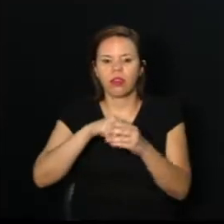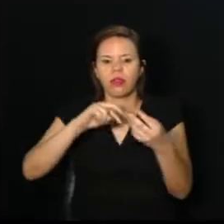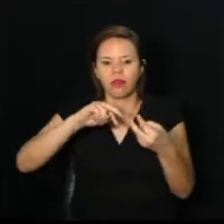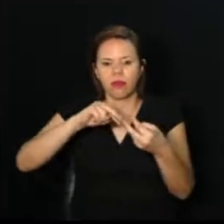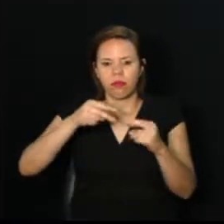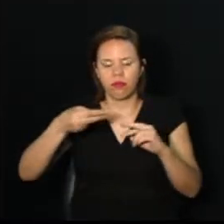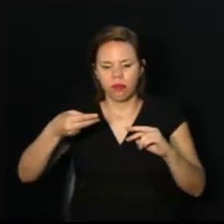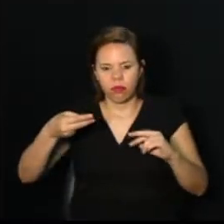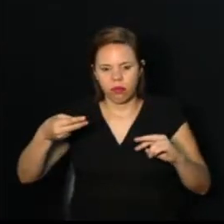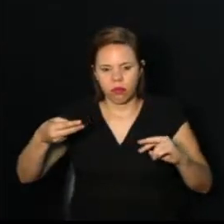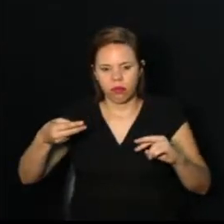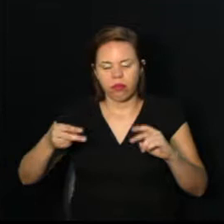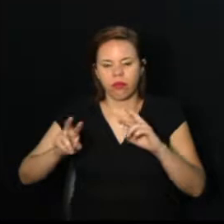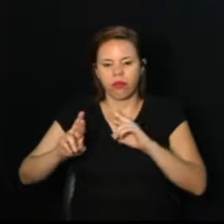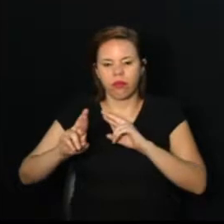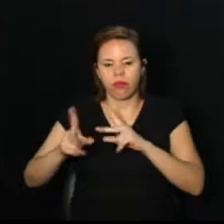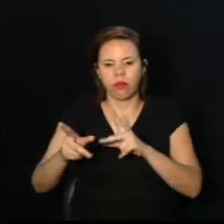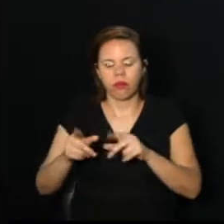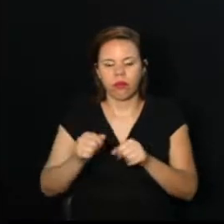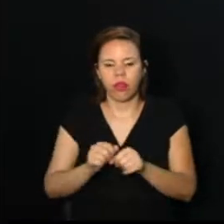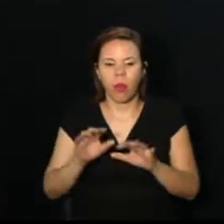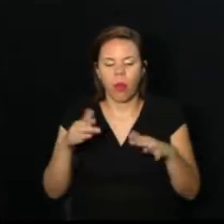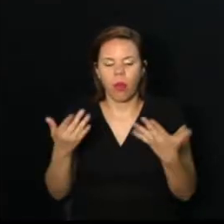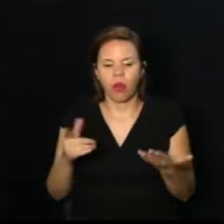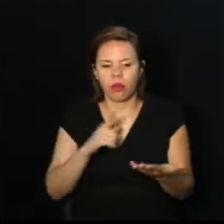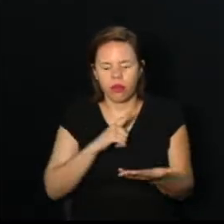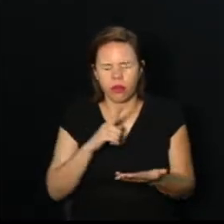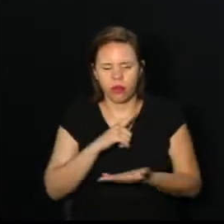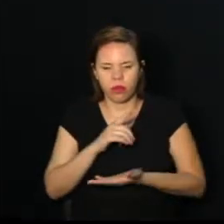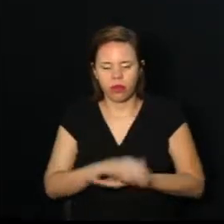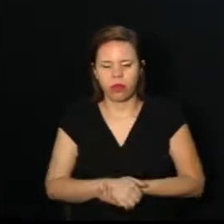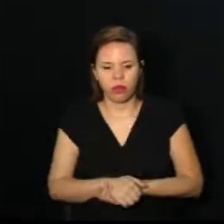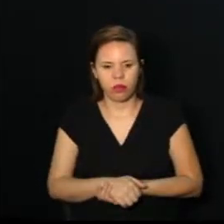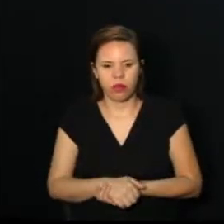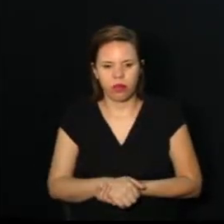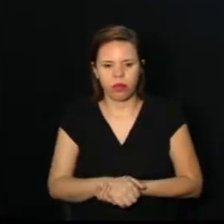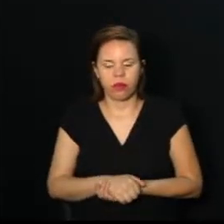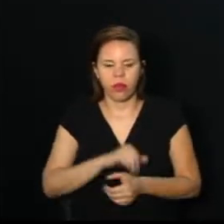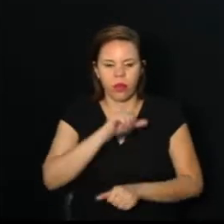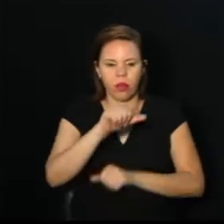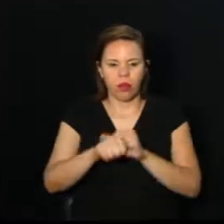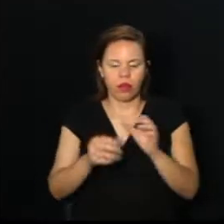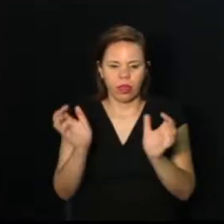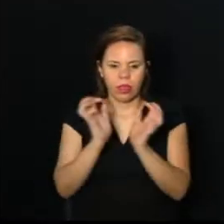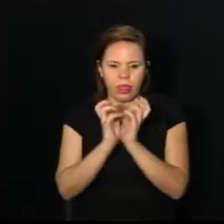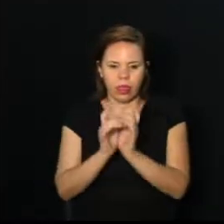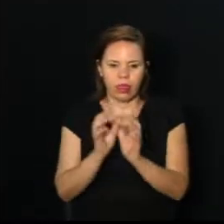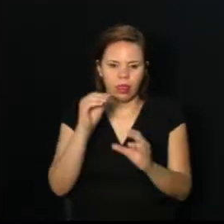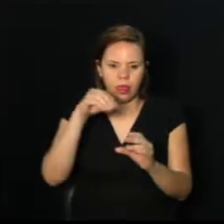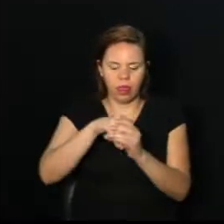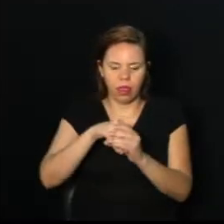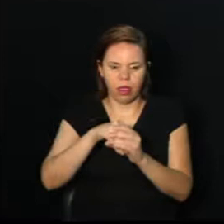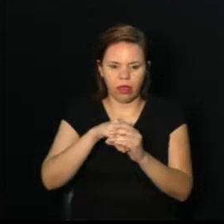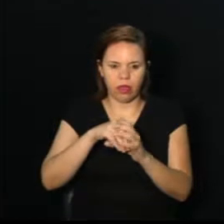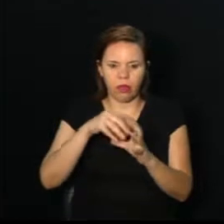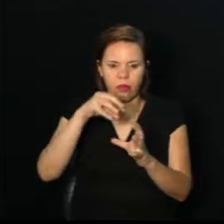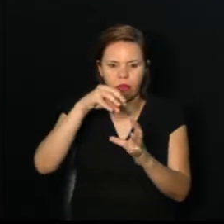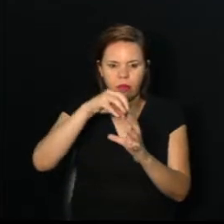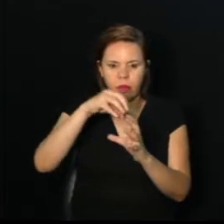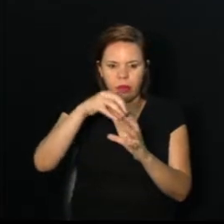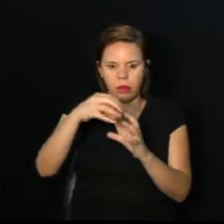nervosas, ou seja, quando há uma migração das células das